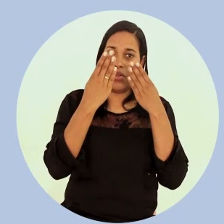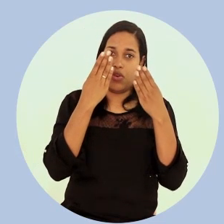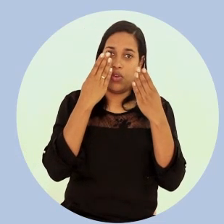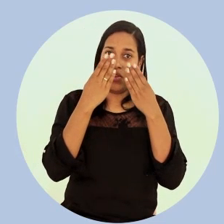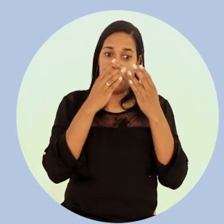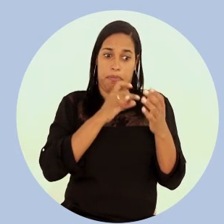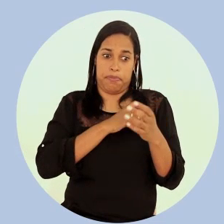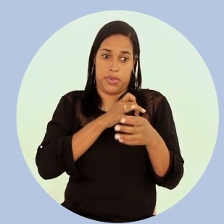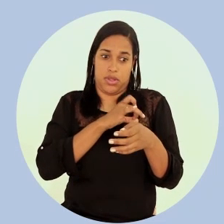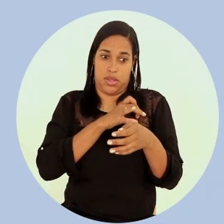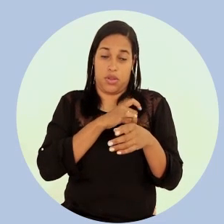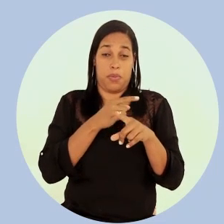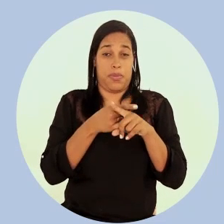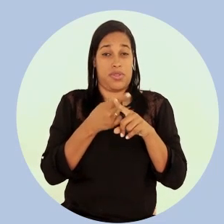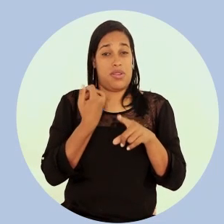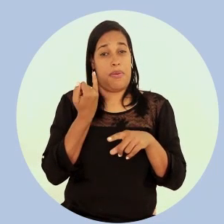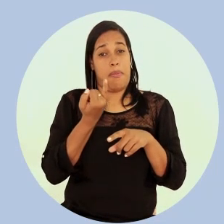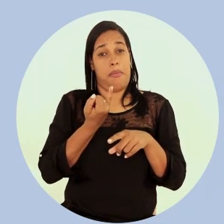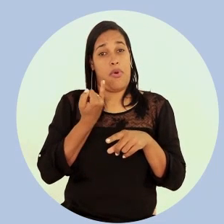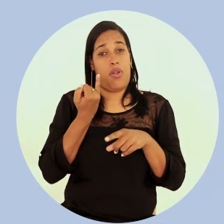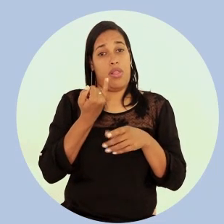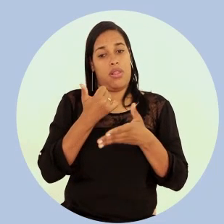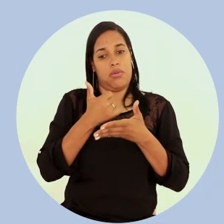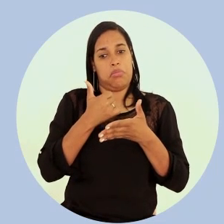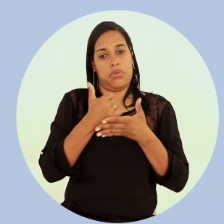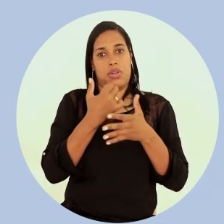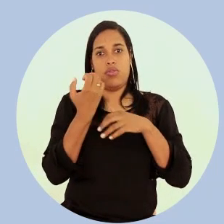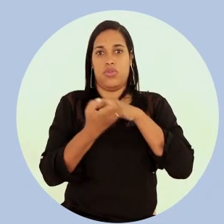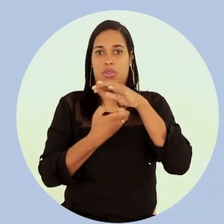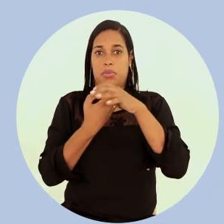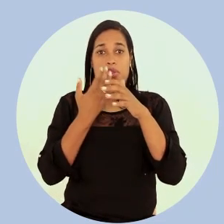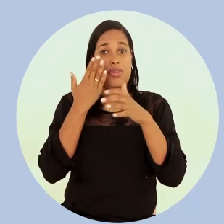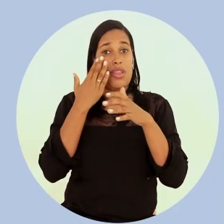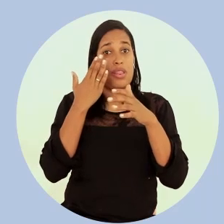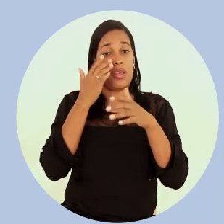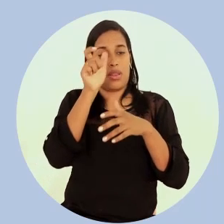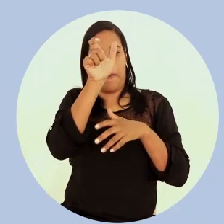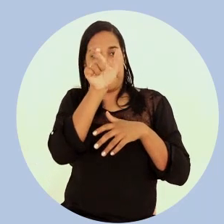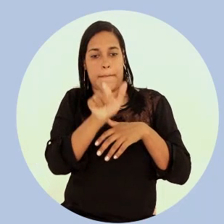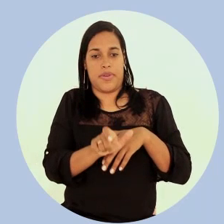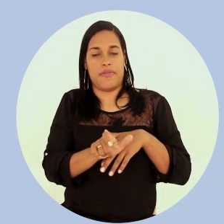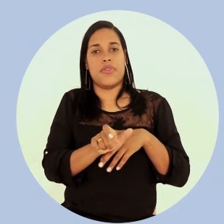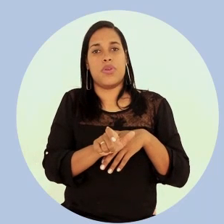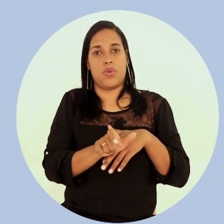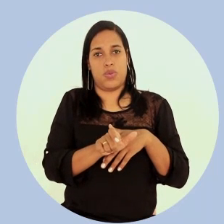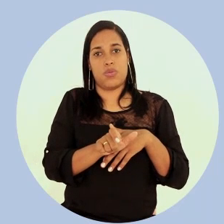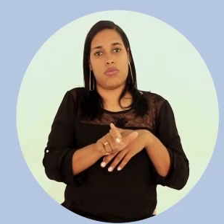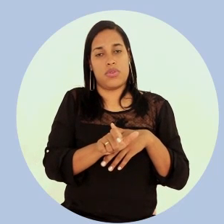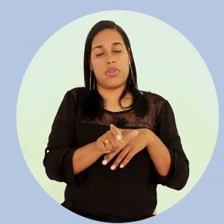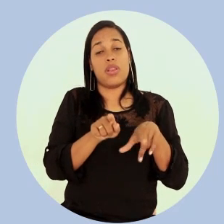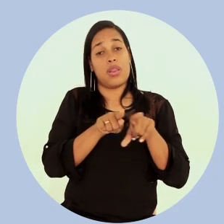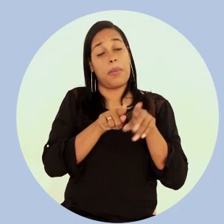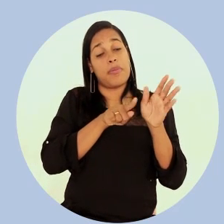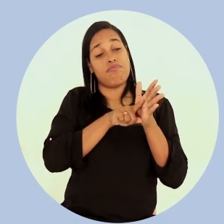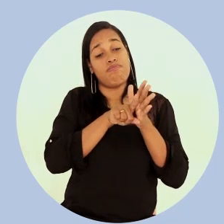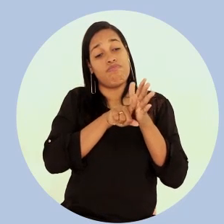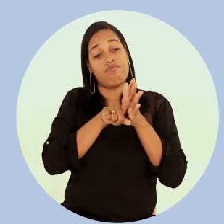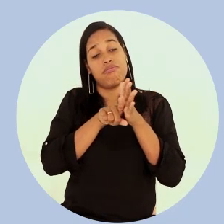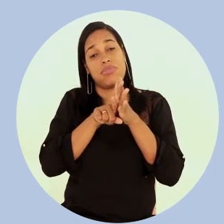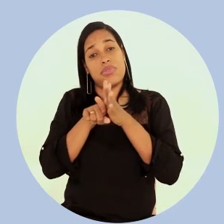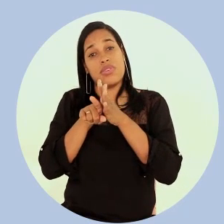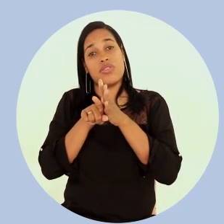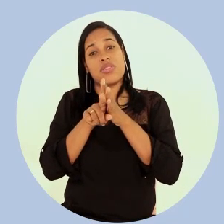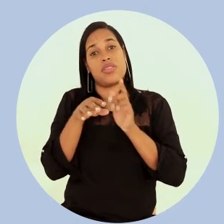morre de medo, mas que são muito importantes para ajudar a empresa a entender o perfil do candidato. Ela pode